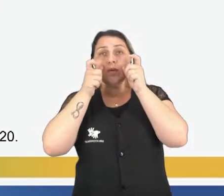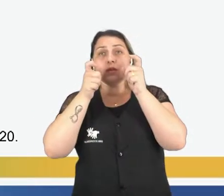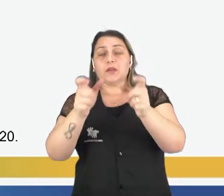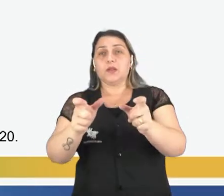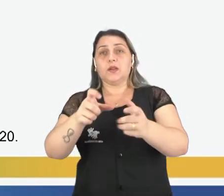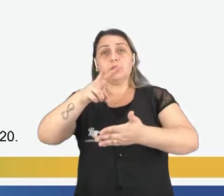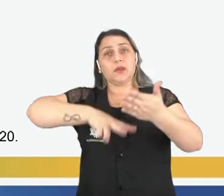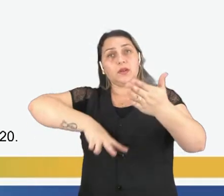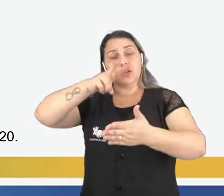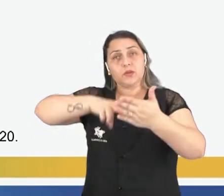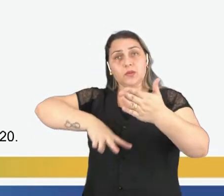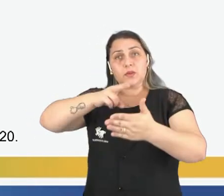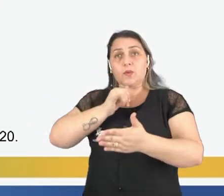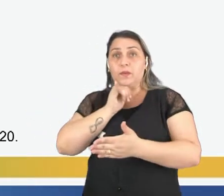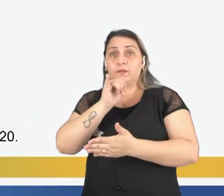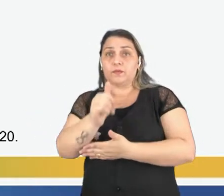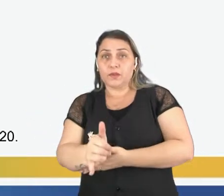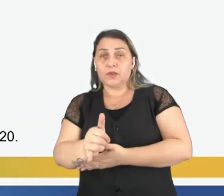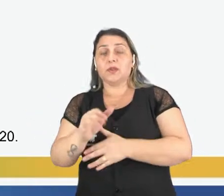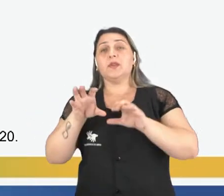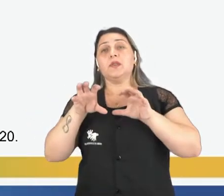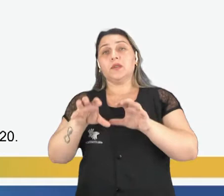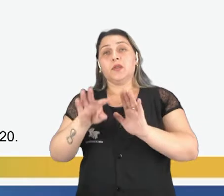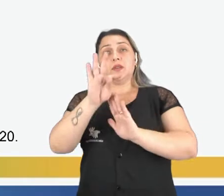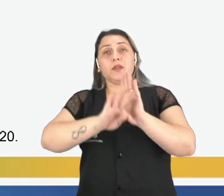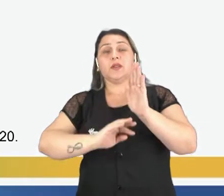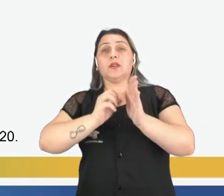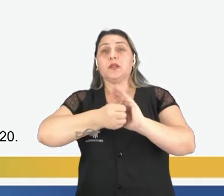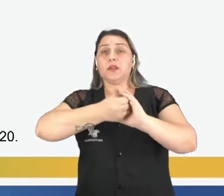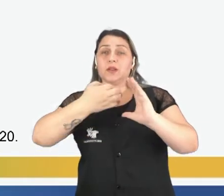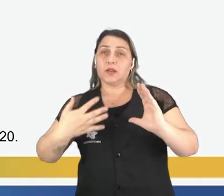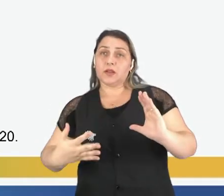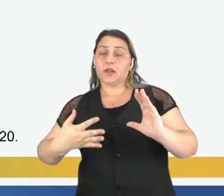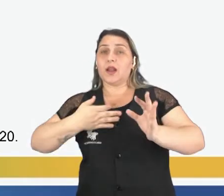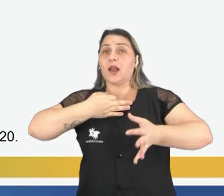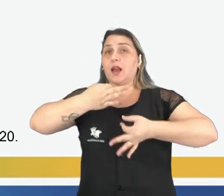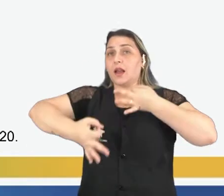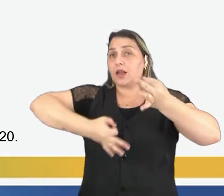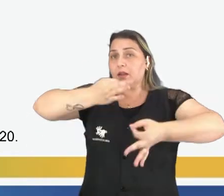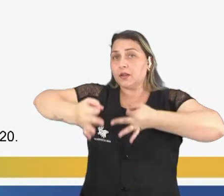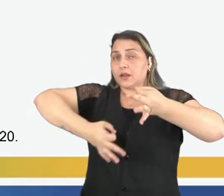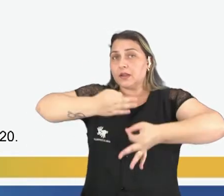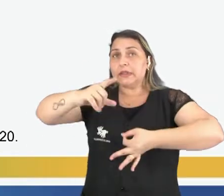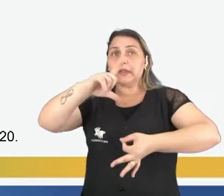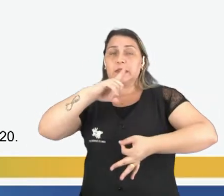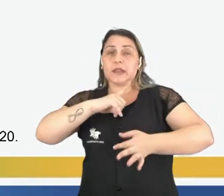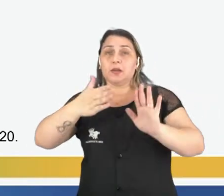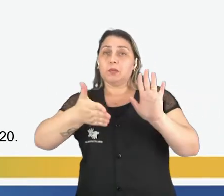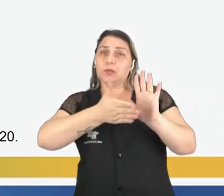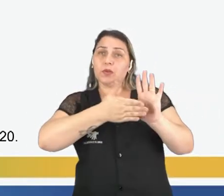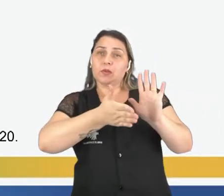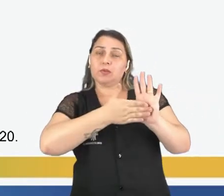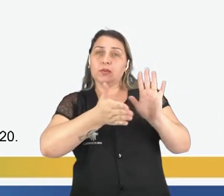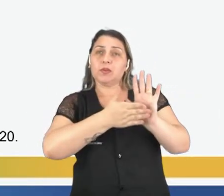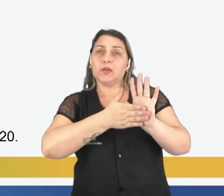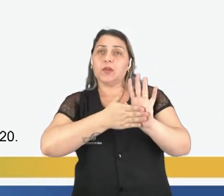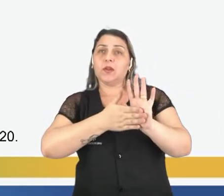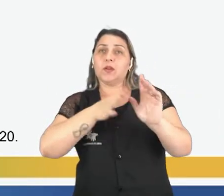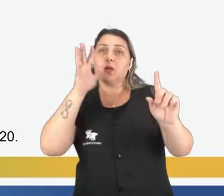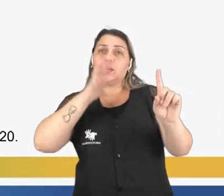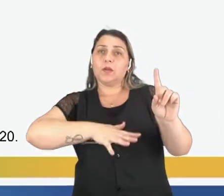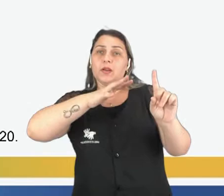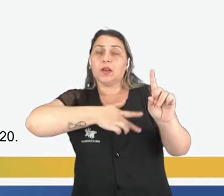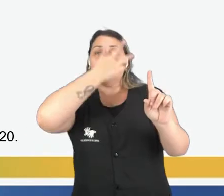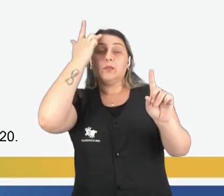sobre a leitura. Assim, é um texto com características argumentativas, pois tem como propósito convencer